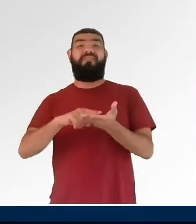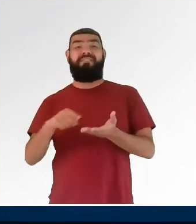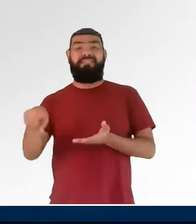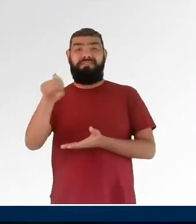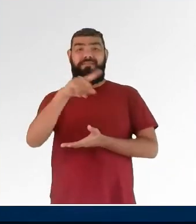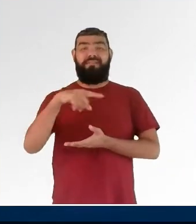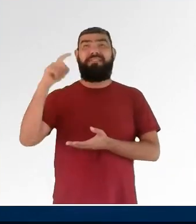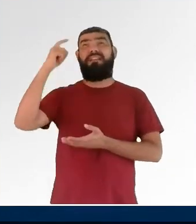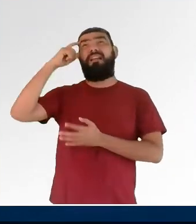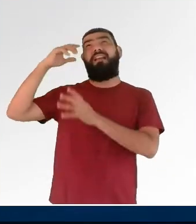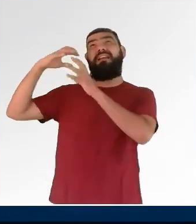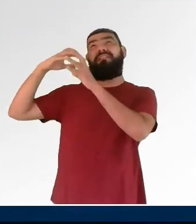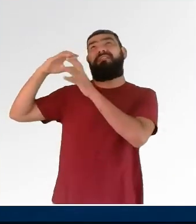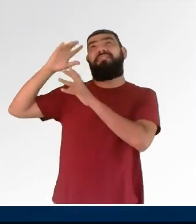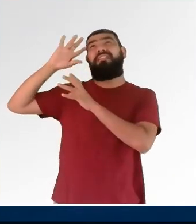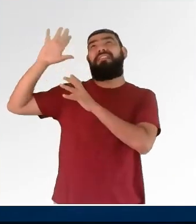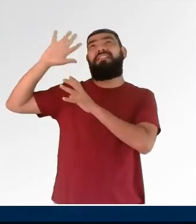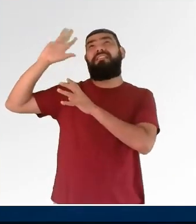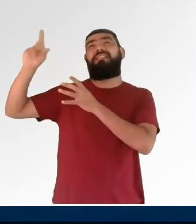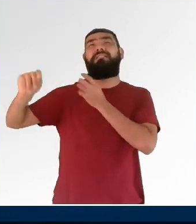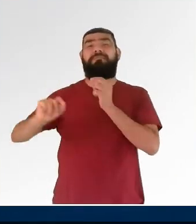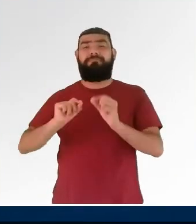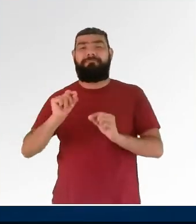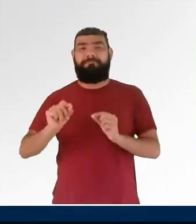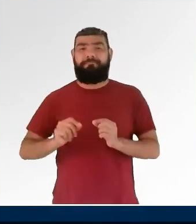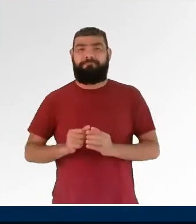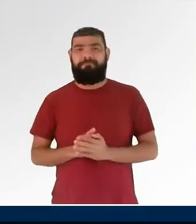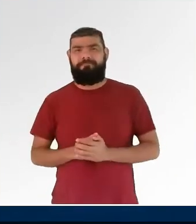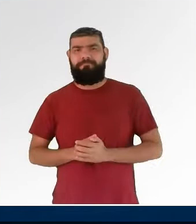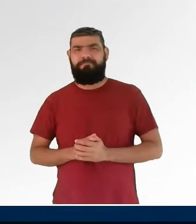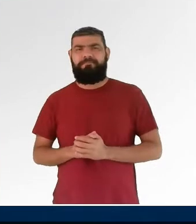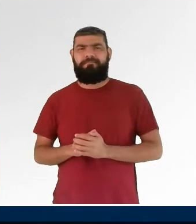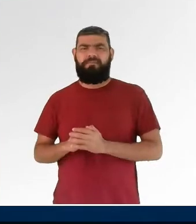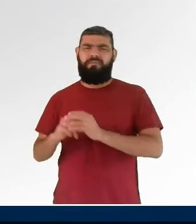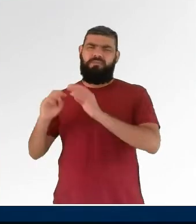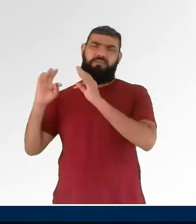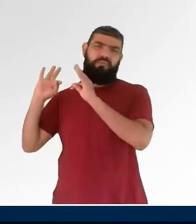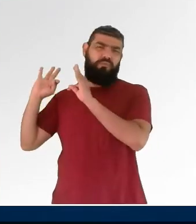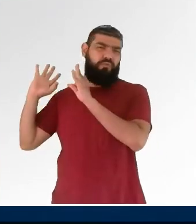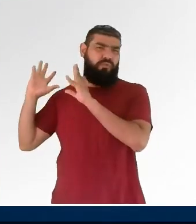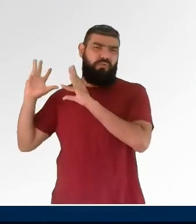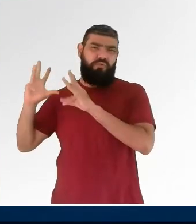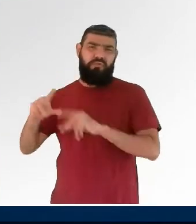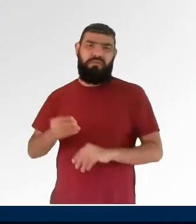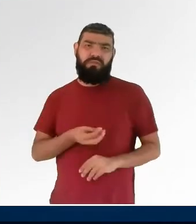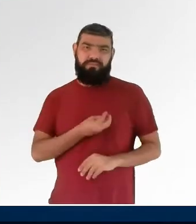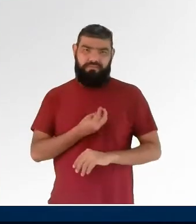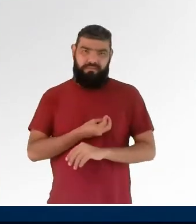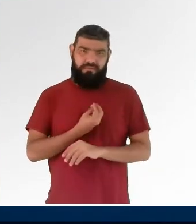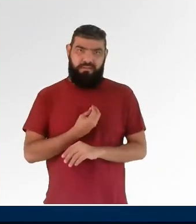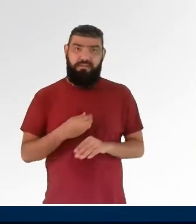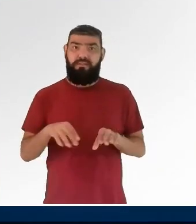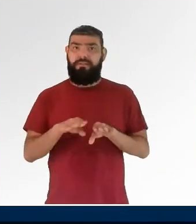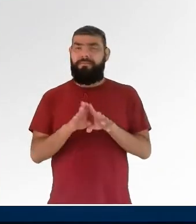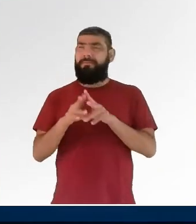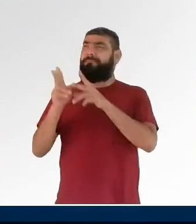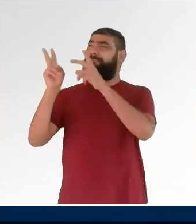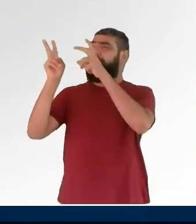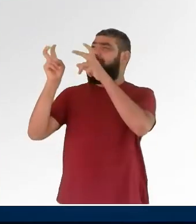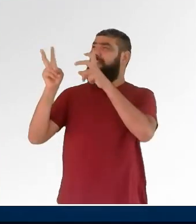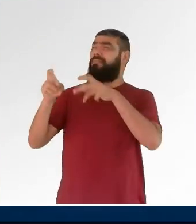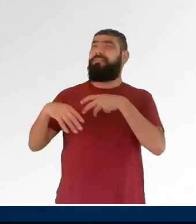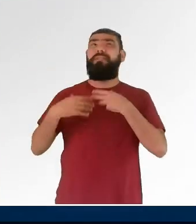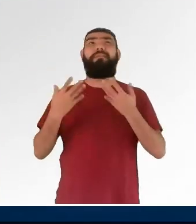reflita sobre toda a tua vida, a nossa vida, e ao mesmo tempo ir percebendo qual a importância